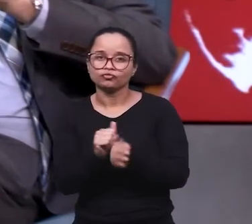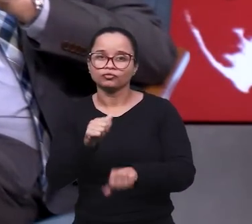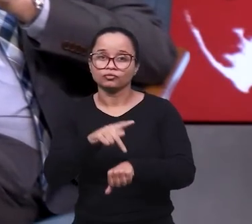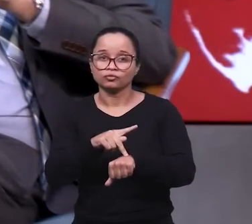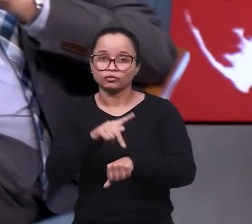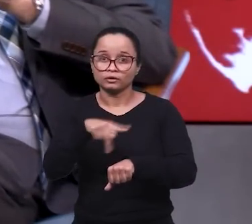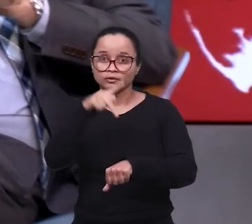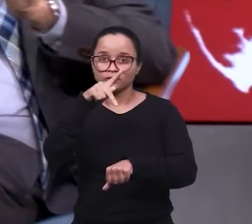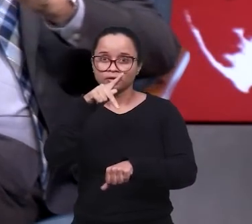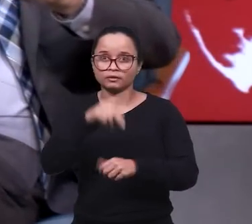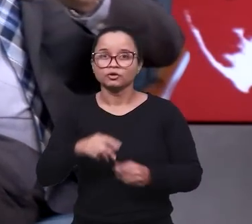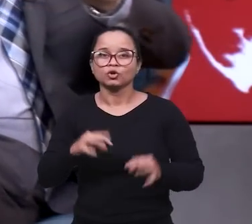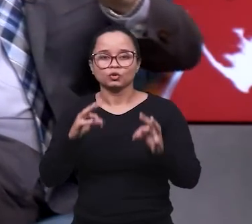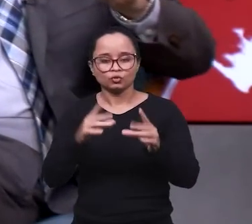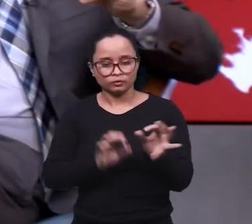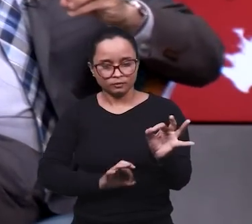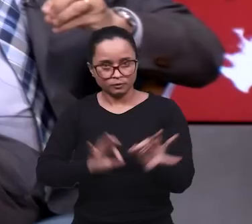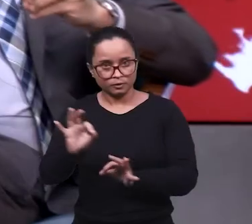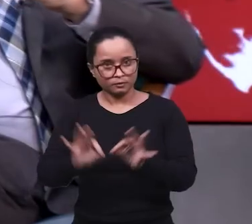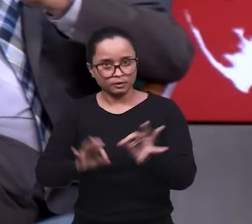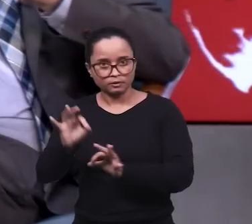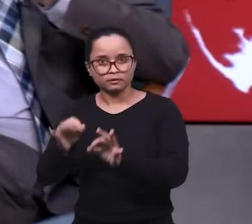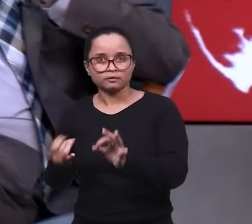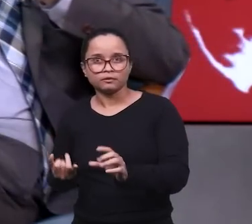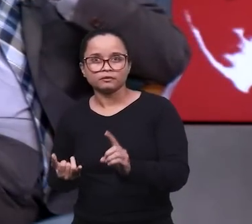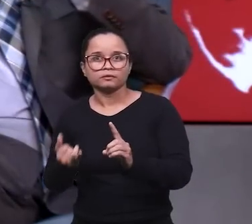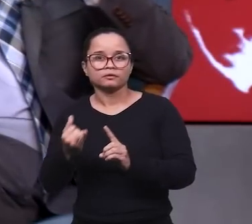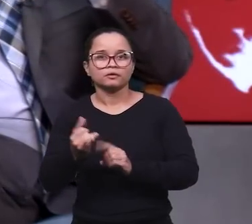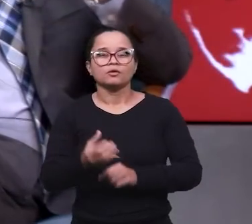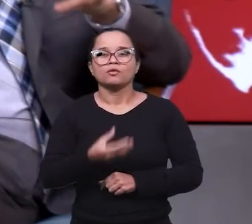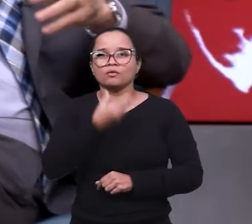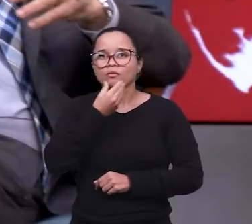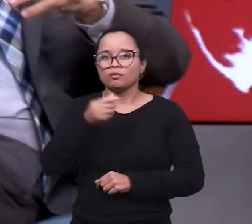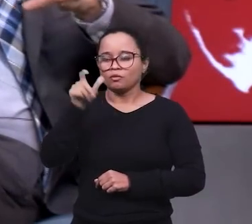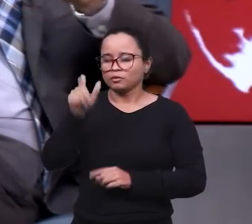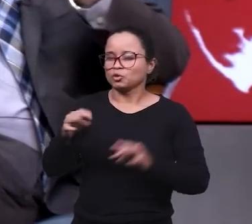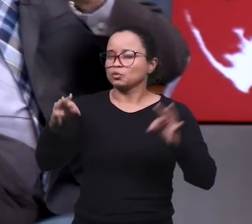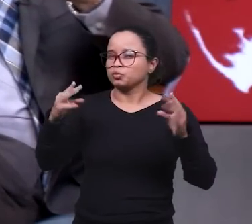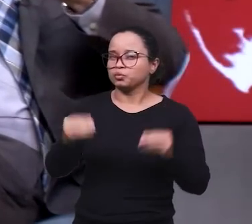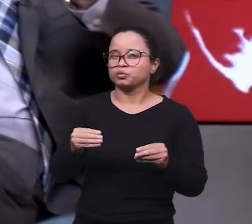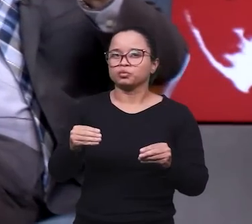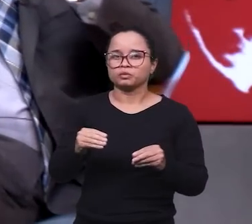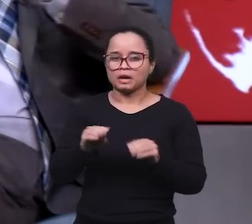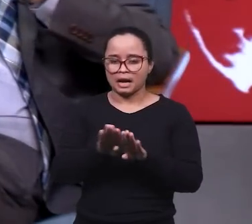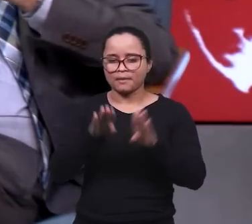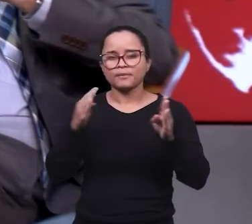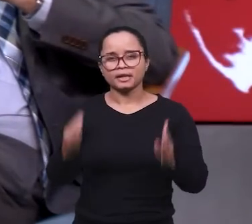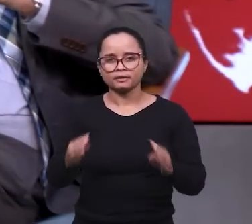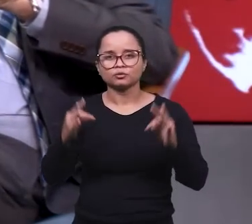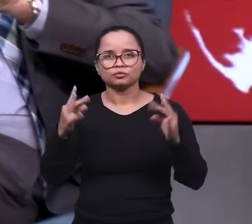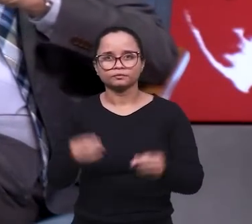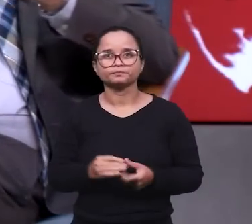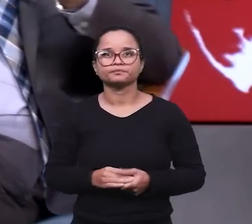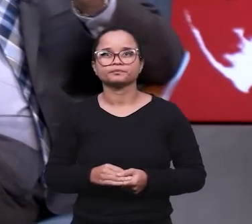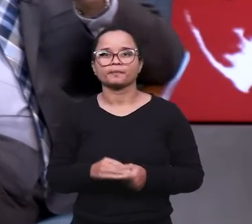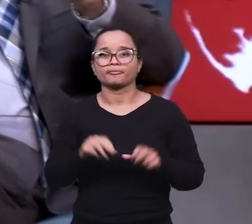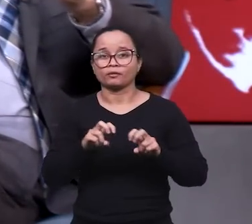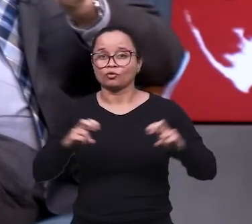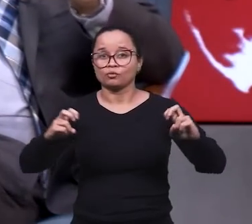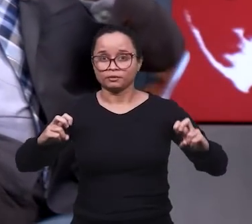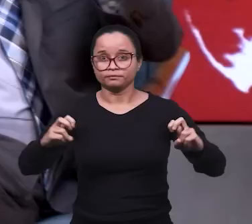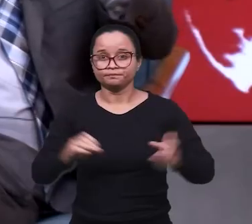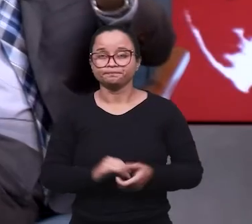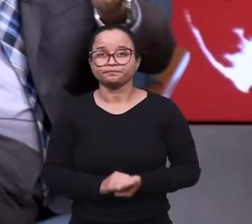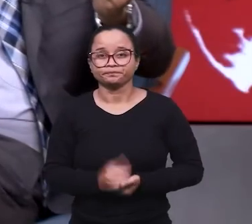Páscoa, tudo foi preparado profeticamente, aquele varão com cântara, tudo certo, a mesa, eles foram comer a